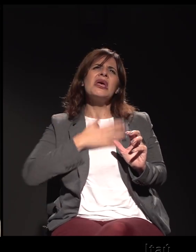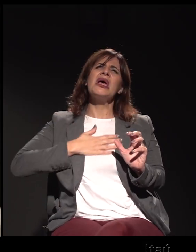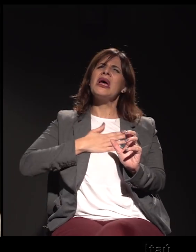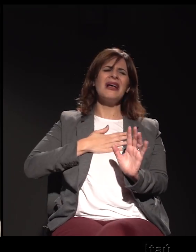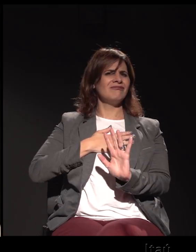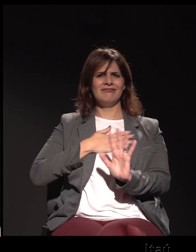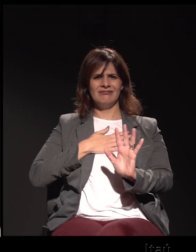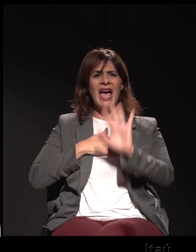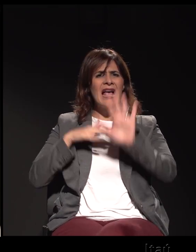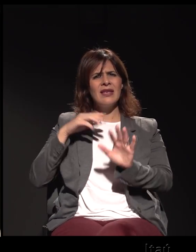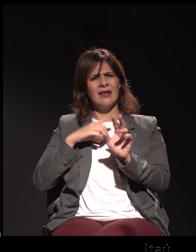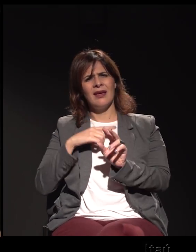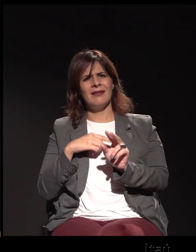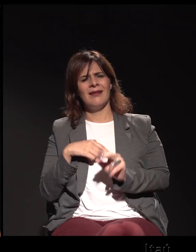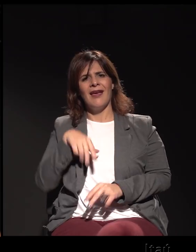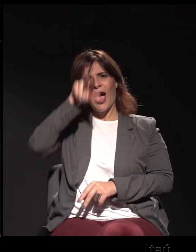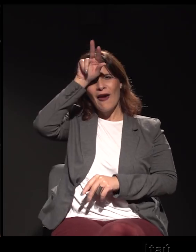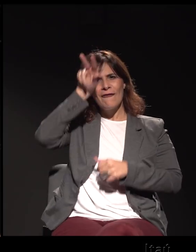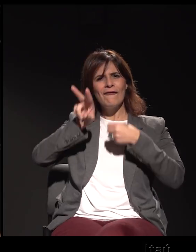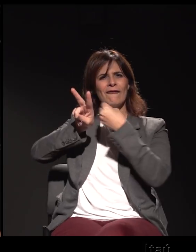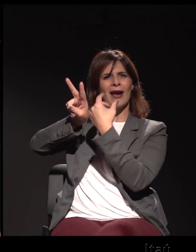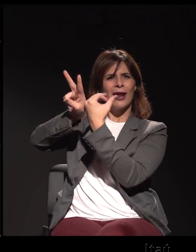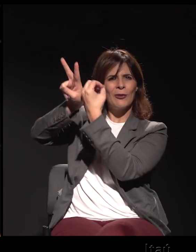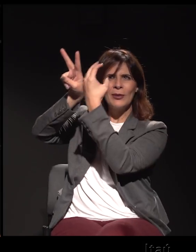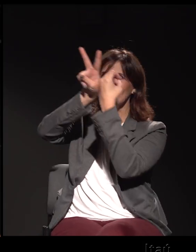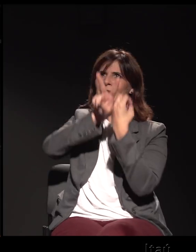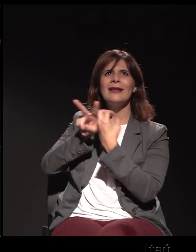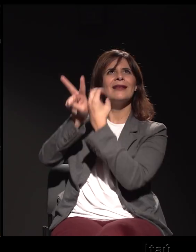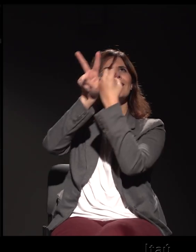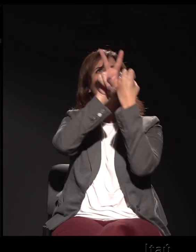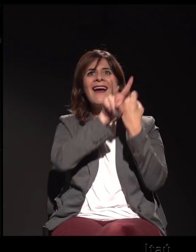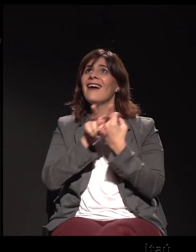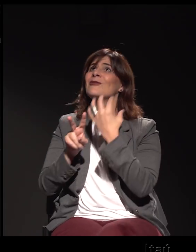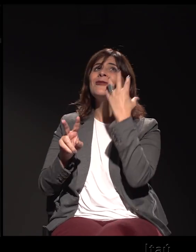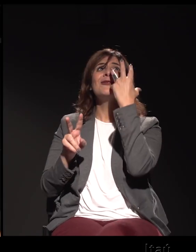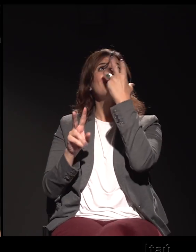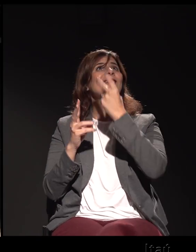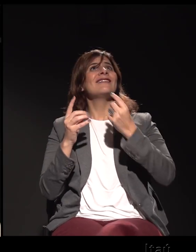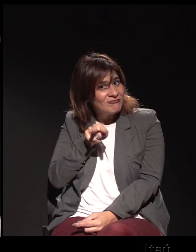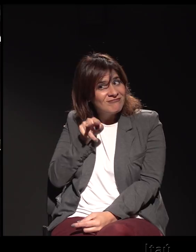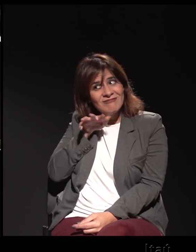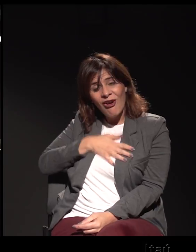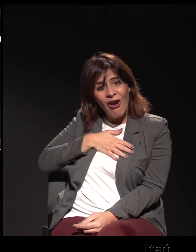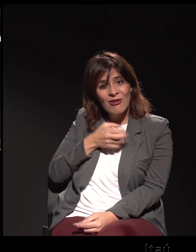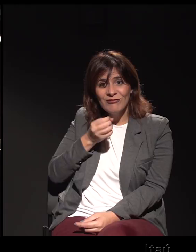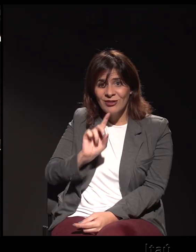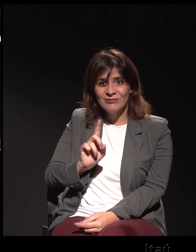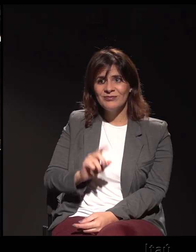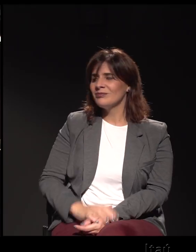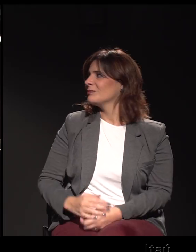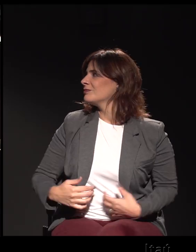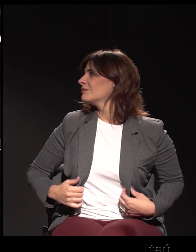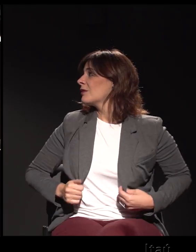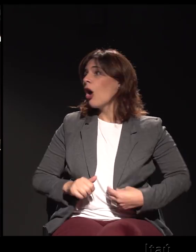vagalumes, ou seja, as coisas mais delicadas que nos tocam são poucas. Dê um tempinho para